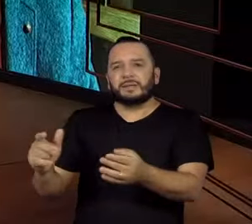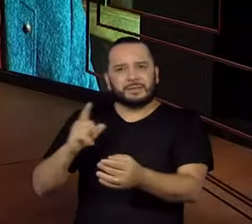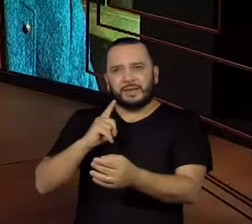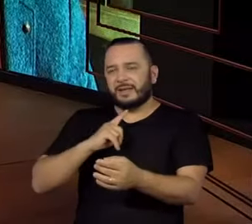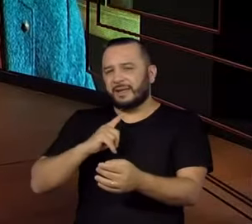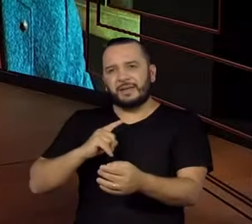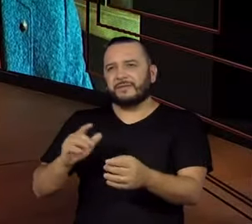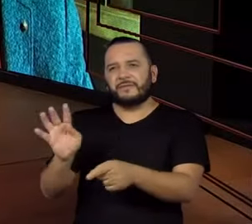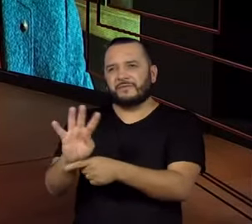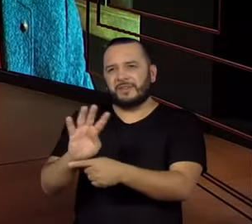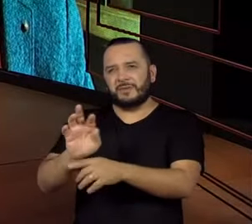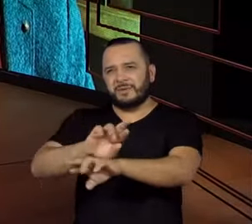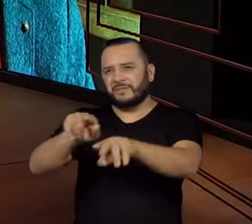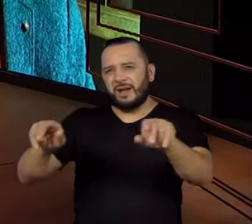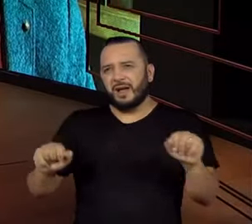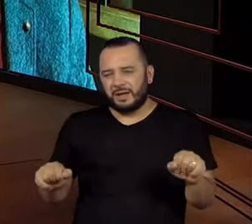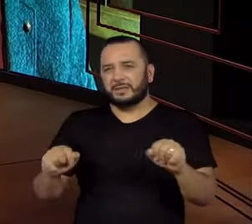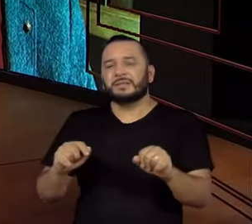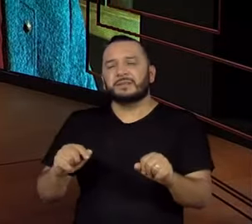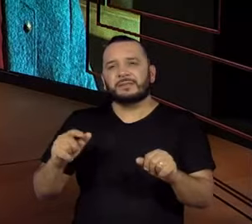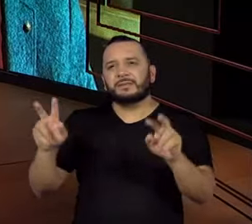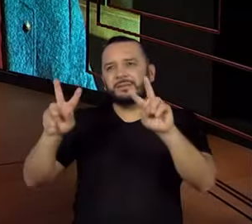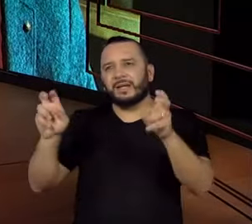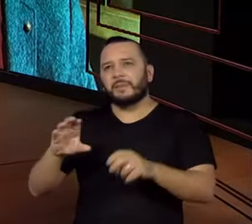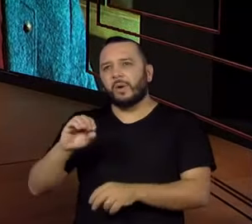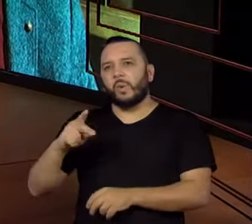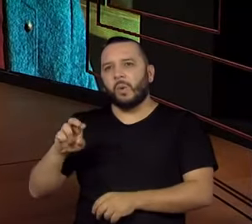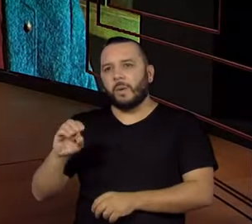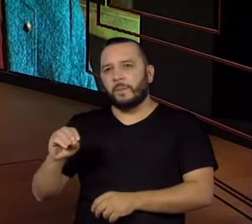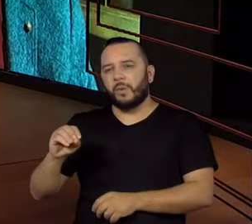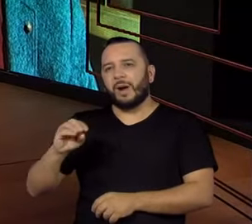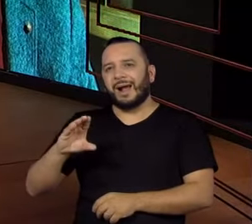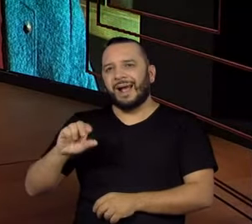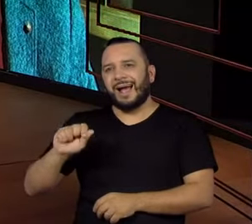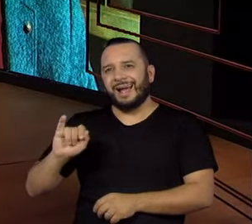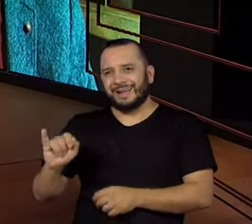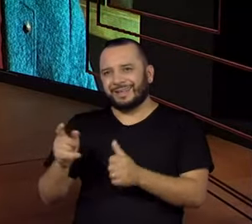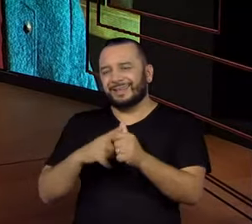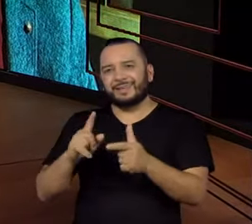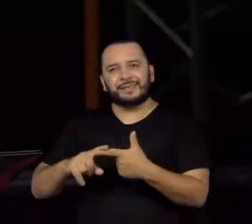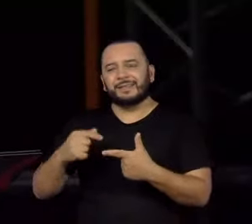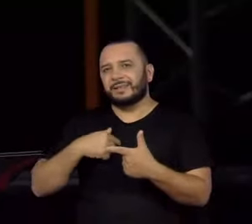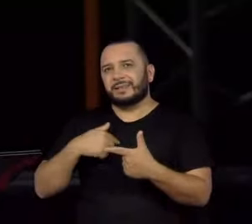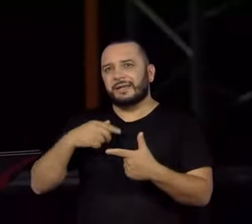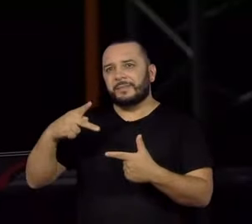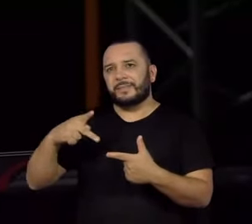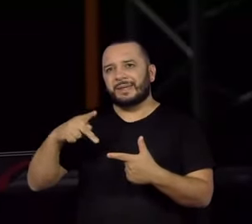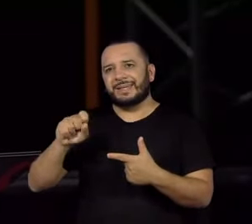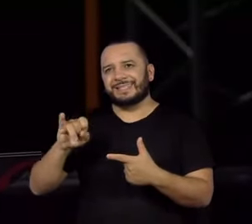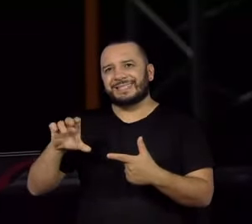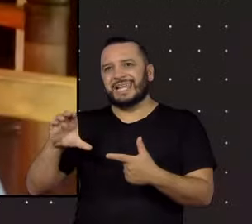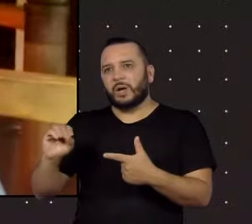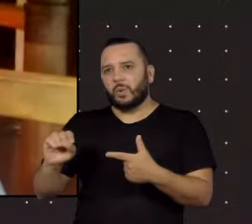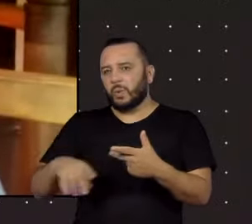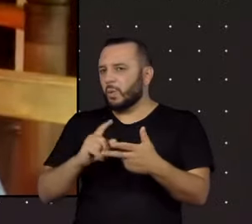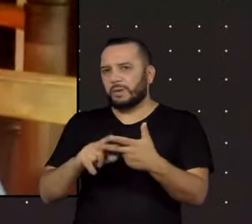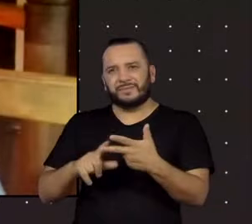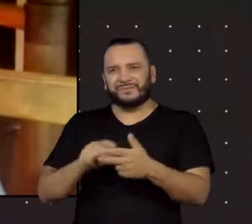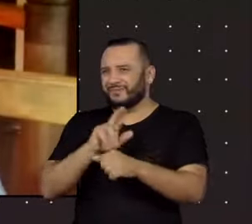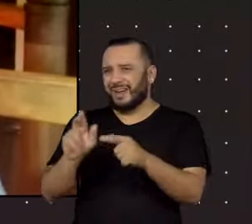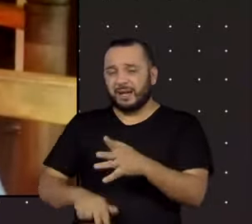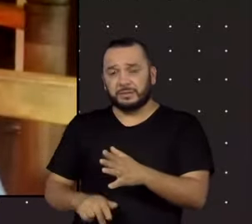né? Um Corpo que Cai, Intriga Internacional, Psico, né? Então, a música tem essa